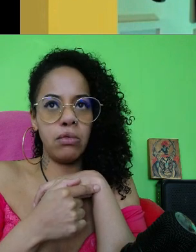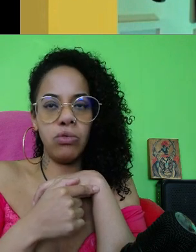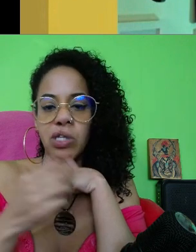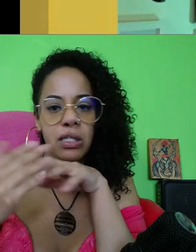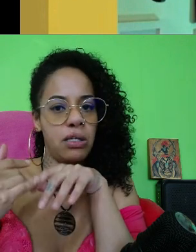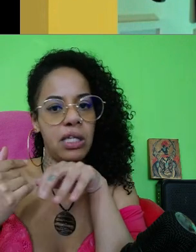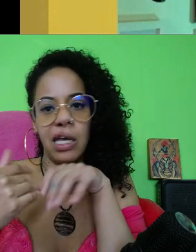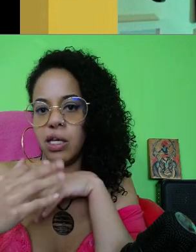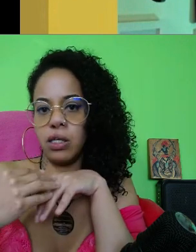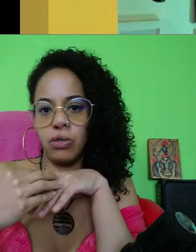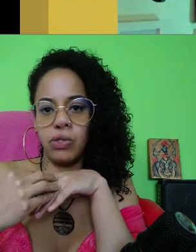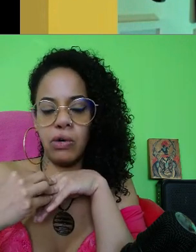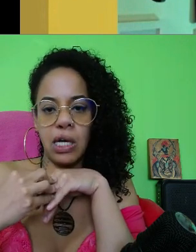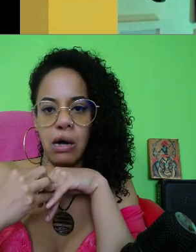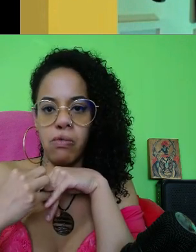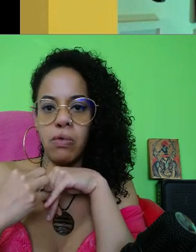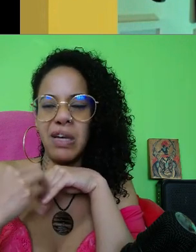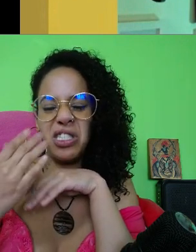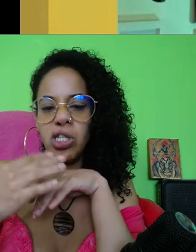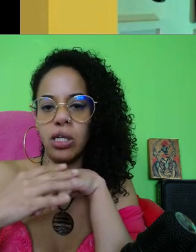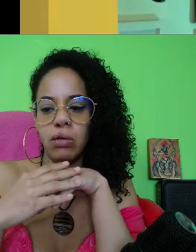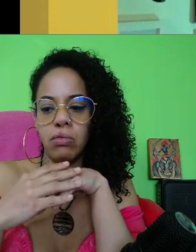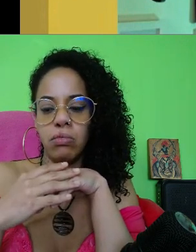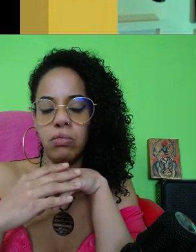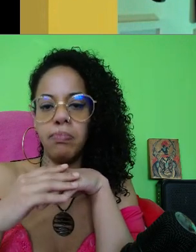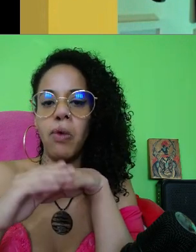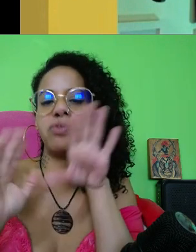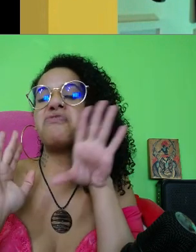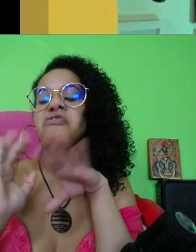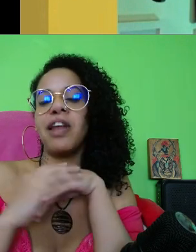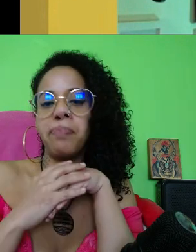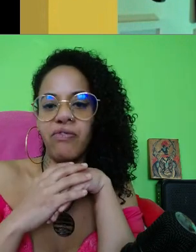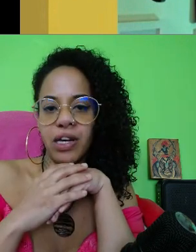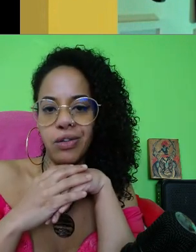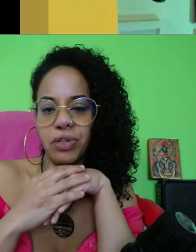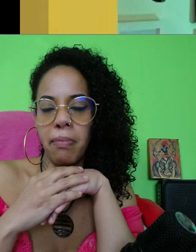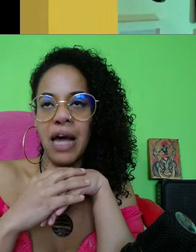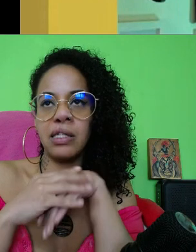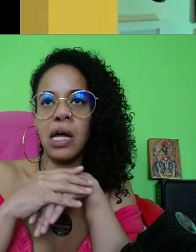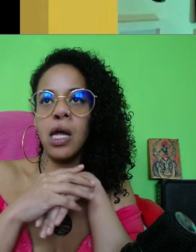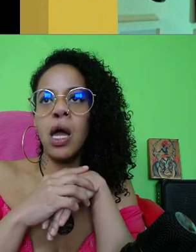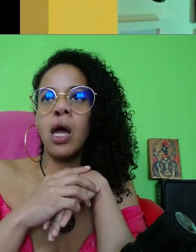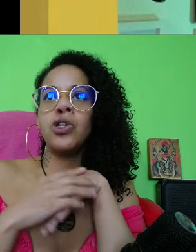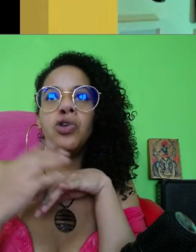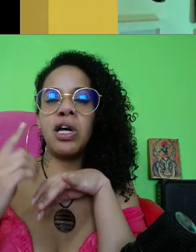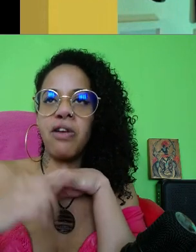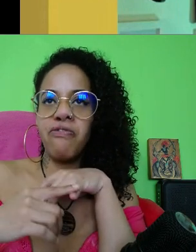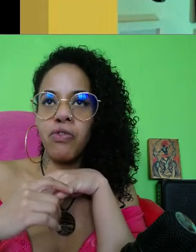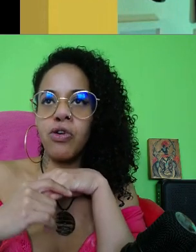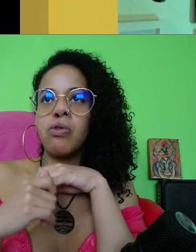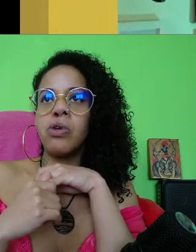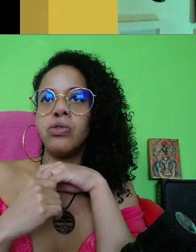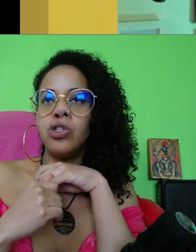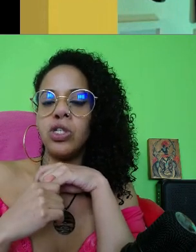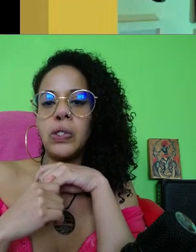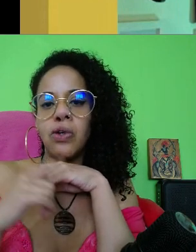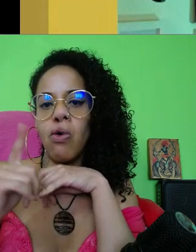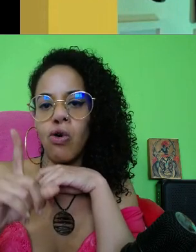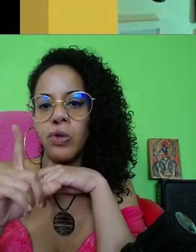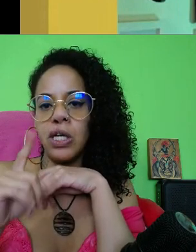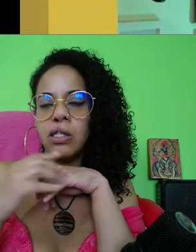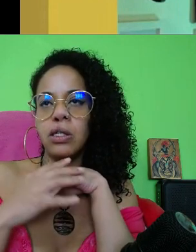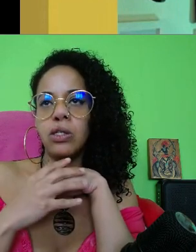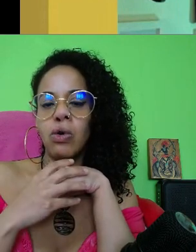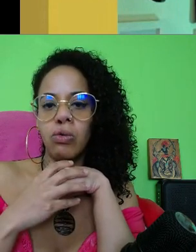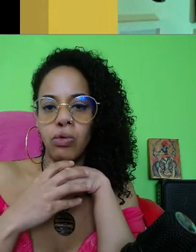vídeo também não sei se tem ainda no seu canal mas tinha bom não vou falar porque vai que não tem mais né Juliana furno quando disse